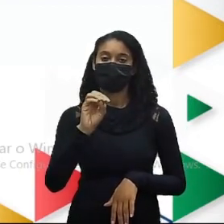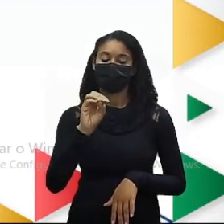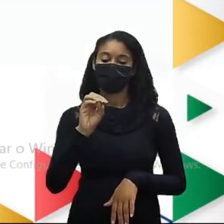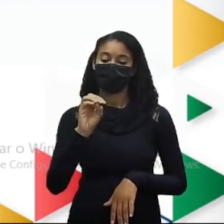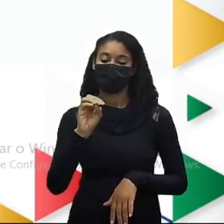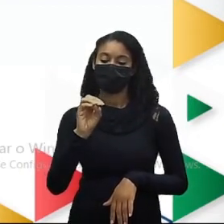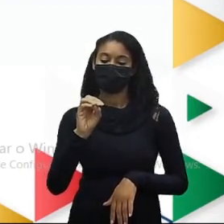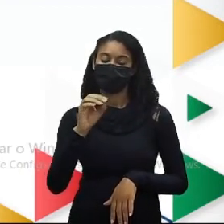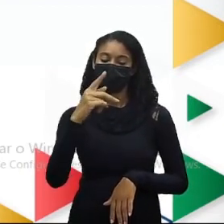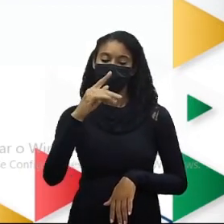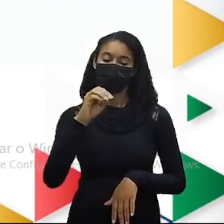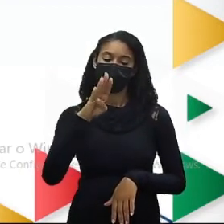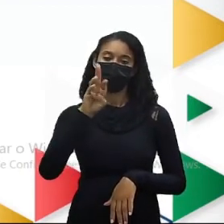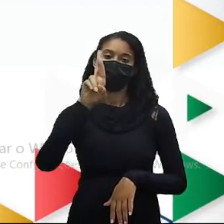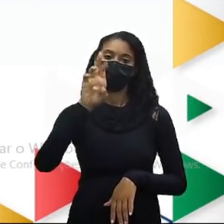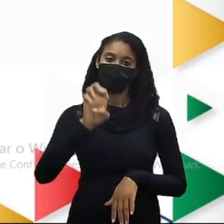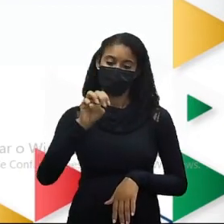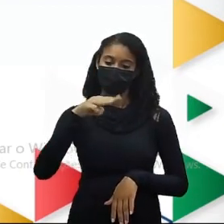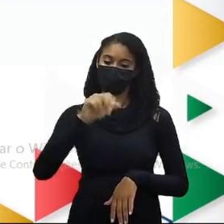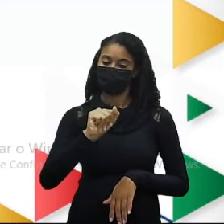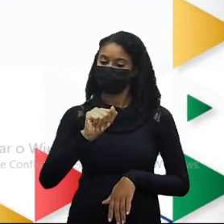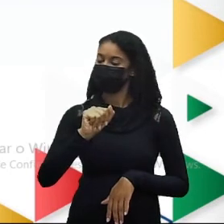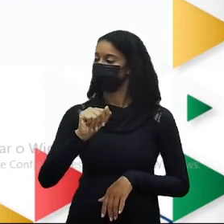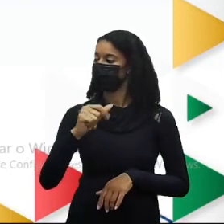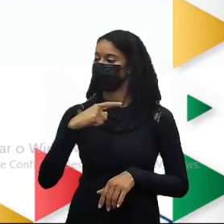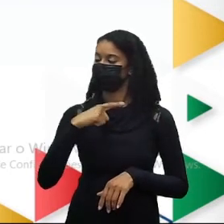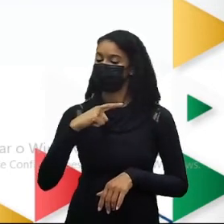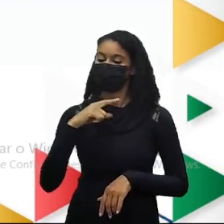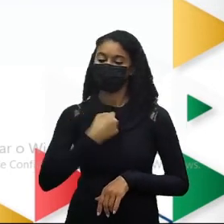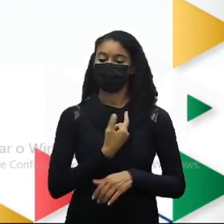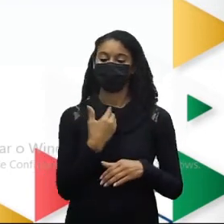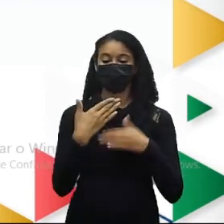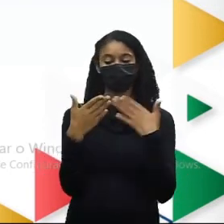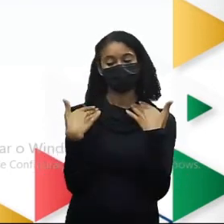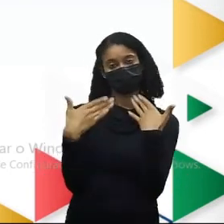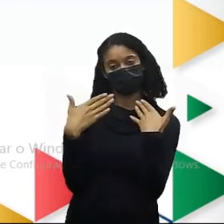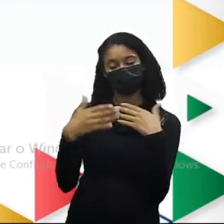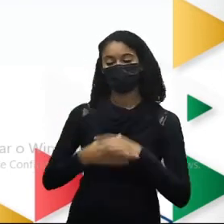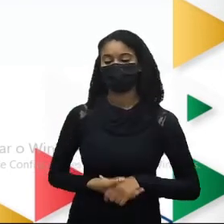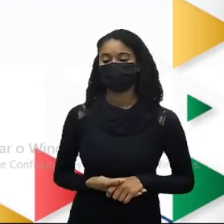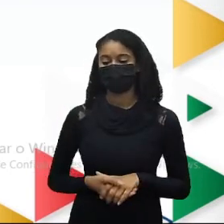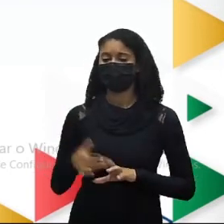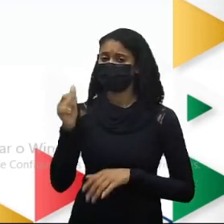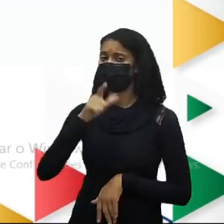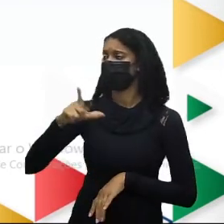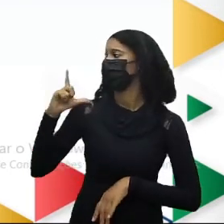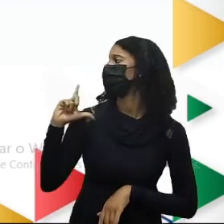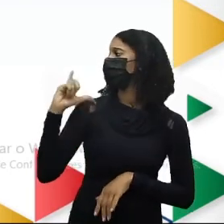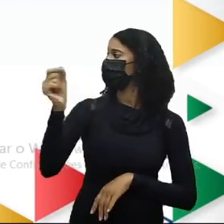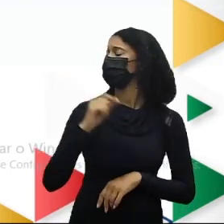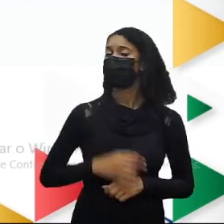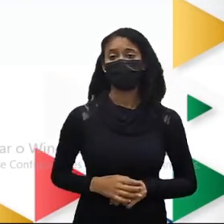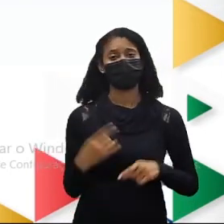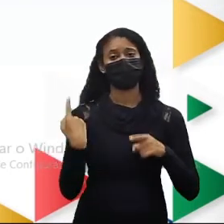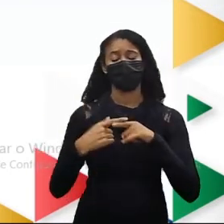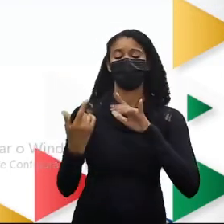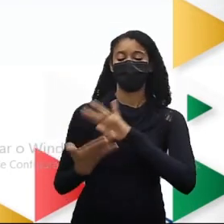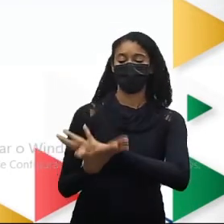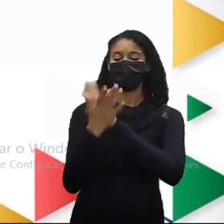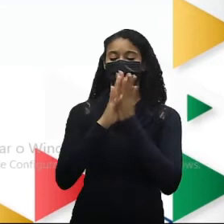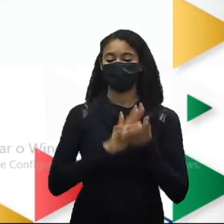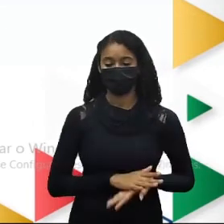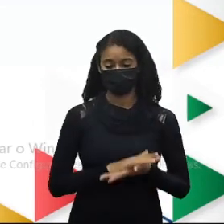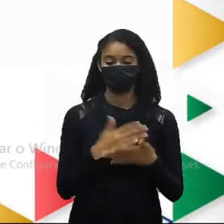bater um papo? Tem problema de nós bater um papo? Justamente a moça foge por uma questão de preconceito.